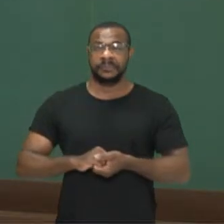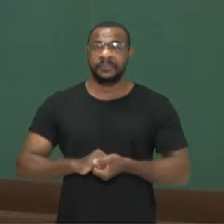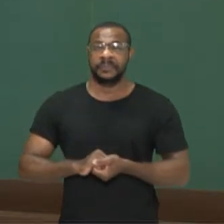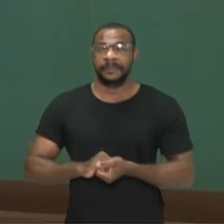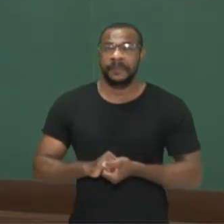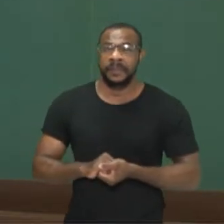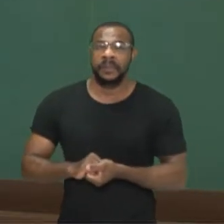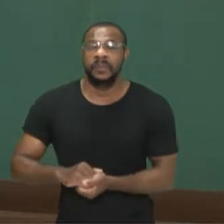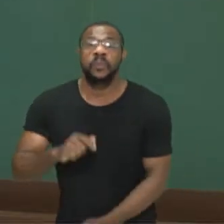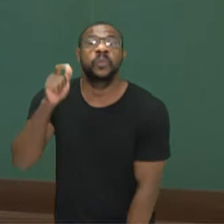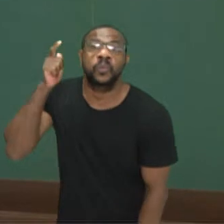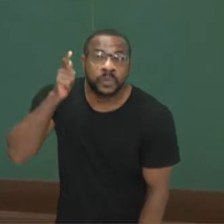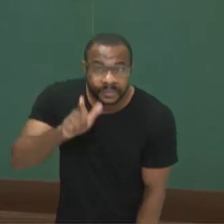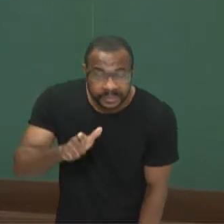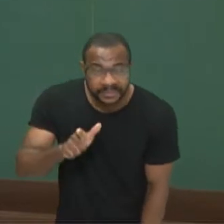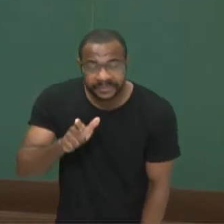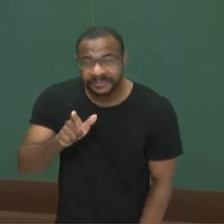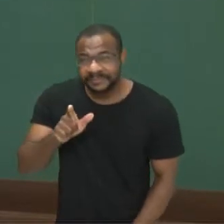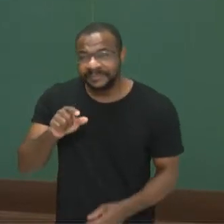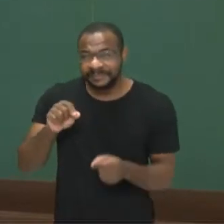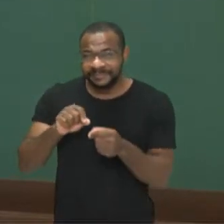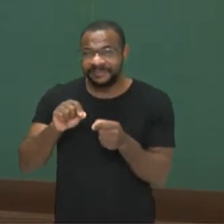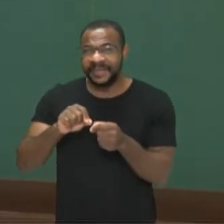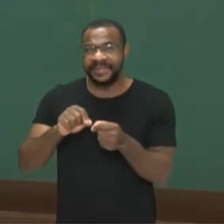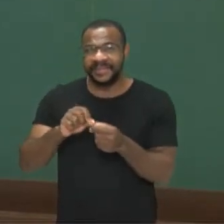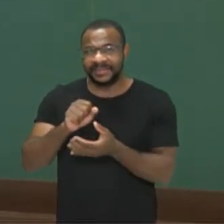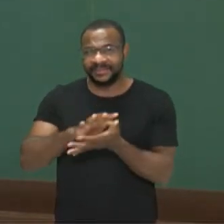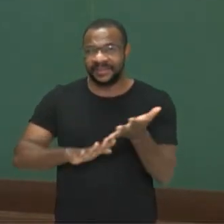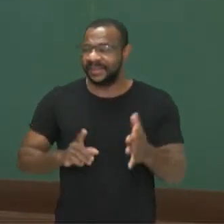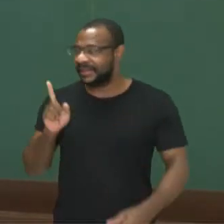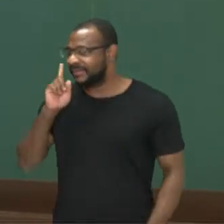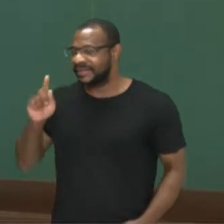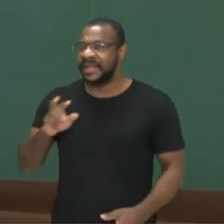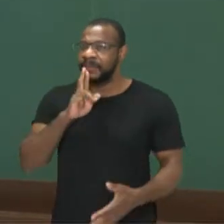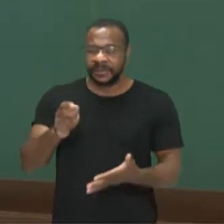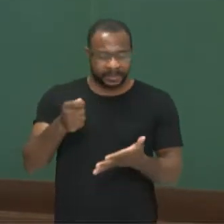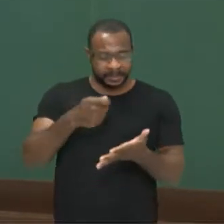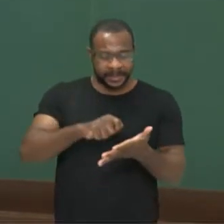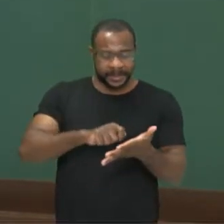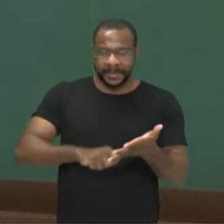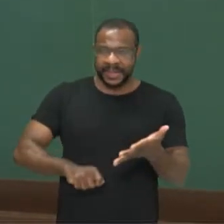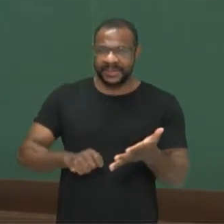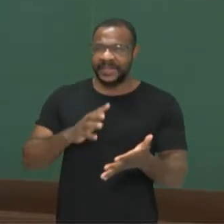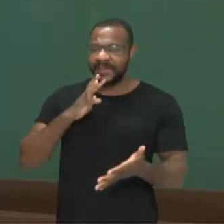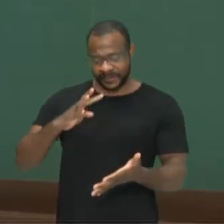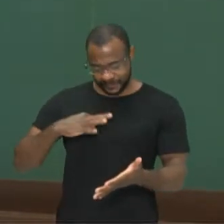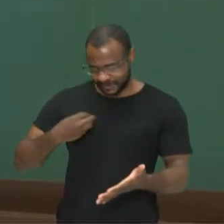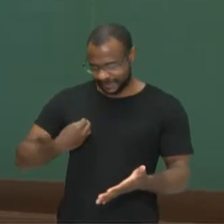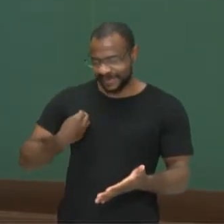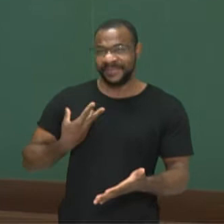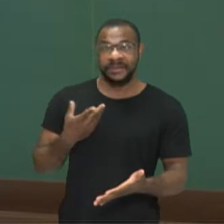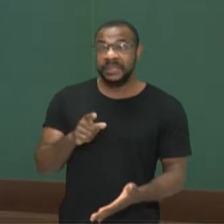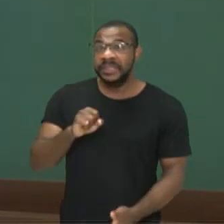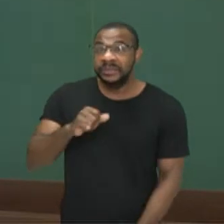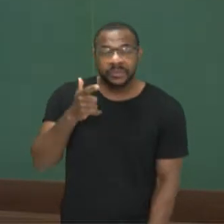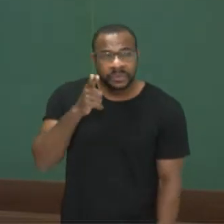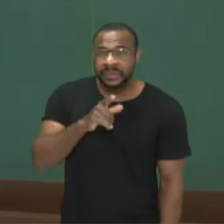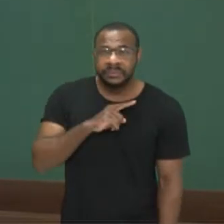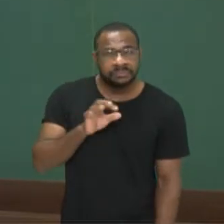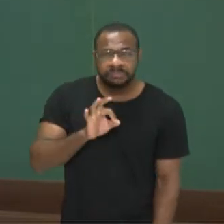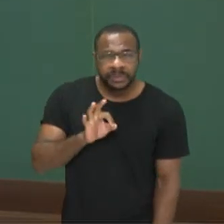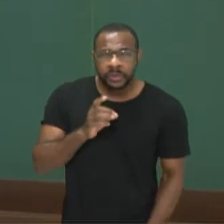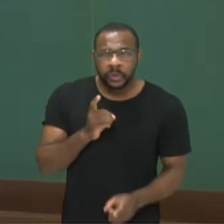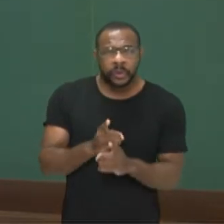E aí, conseguiu fazer essa pesquisa? Conseguiu responder, colocar no papel? Você se conheceu? Se você não conseguiu